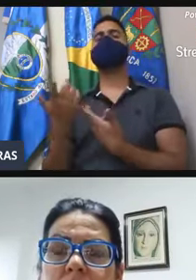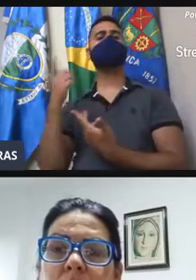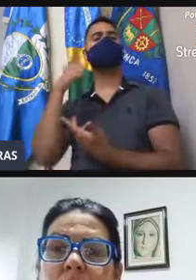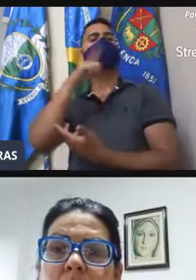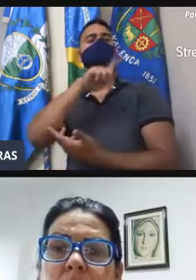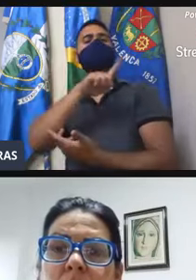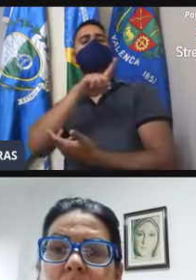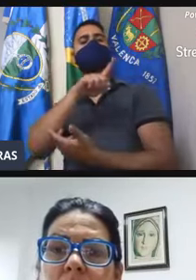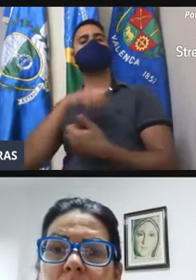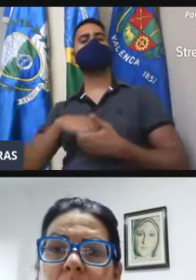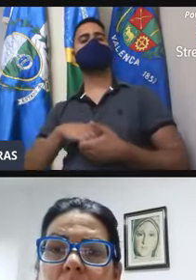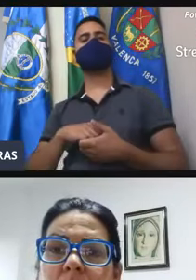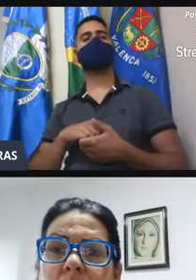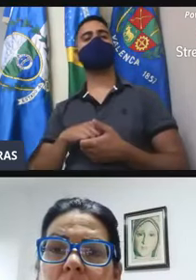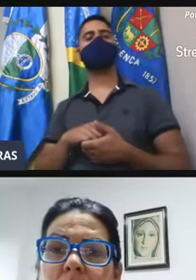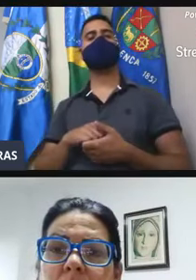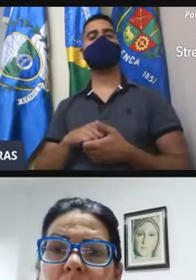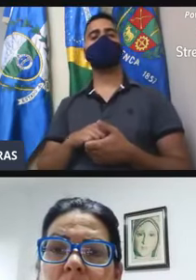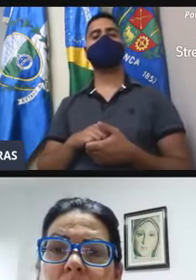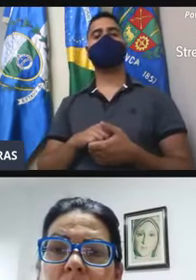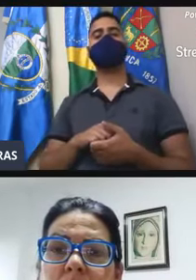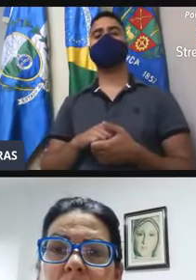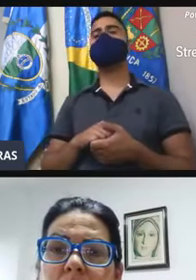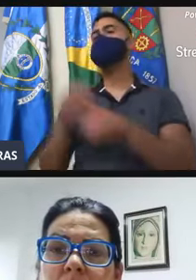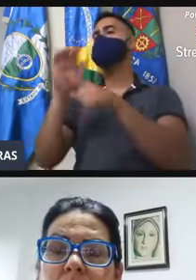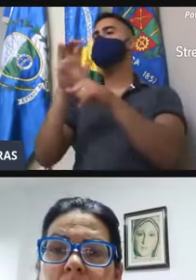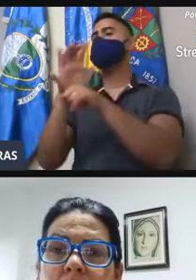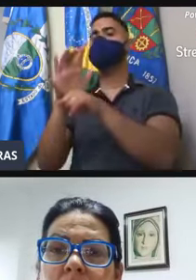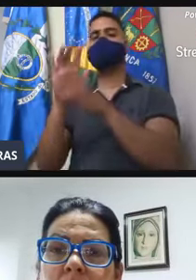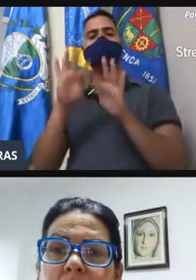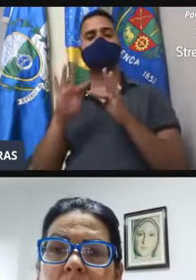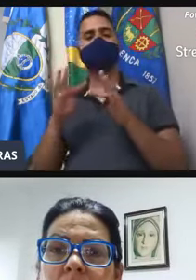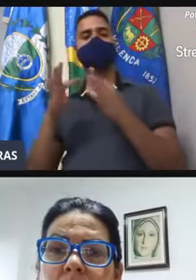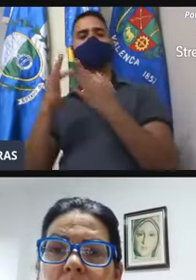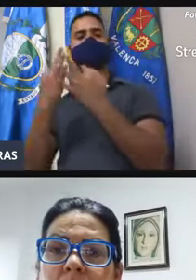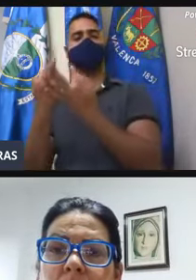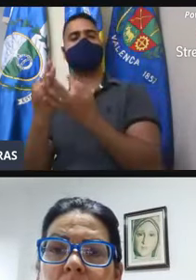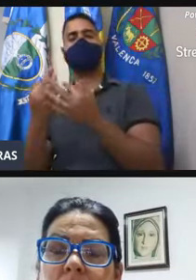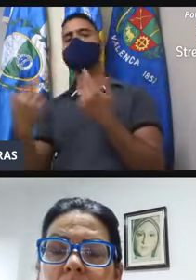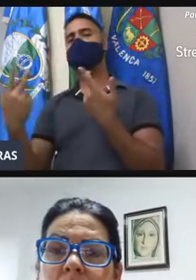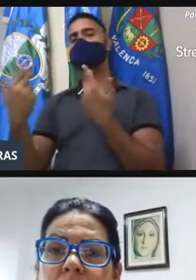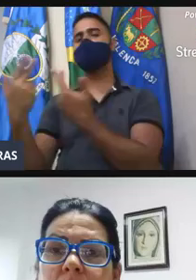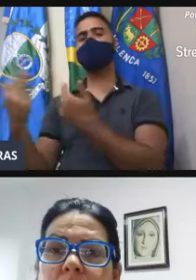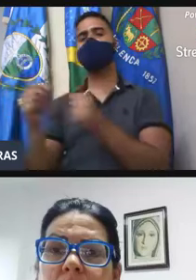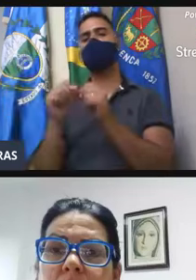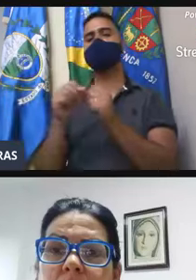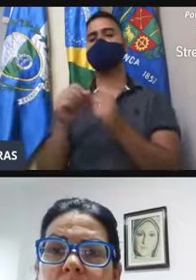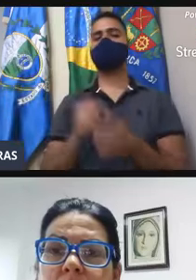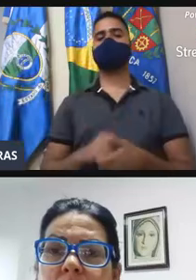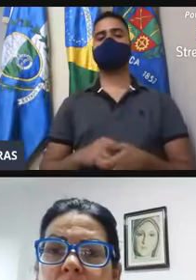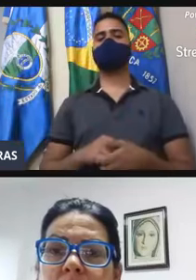conseguiria estar chegando até essas famílias da maneira que estamos conseguindo atender.